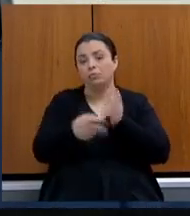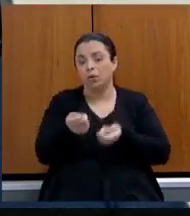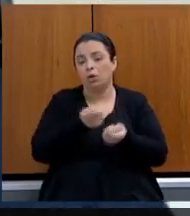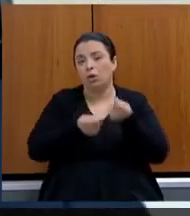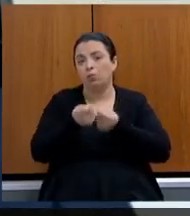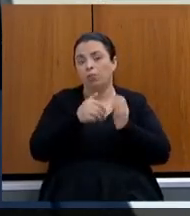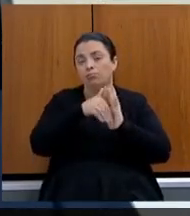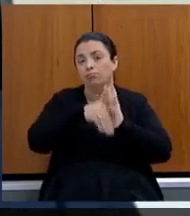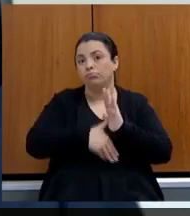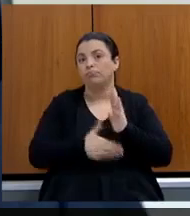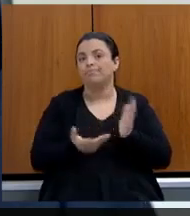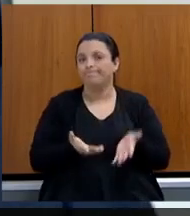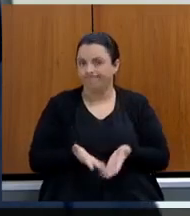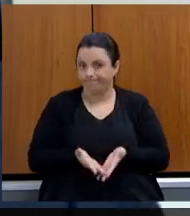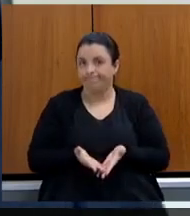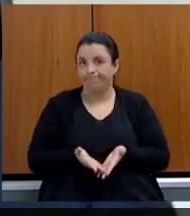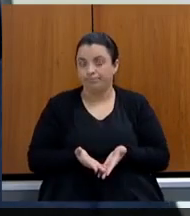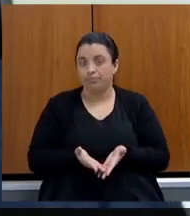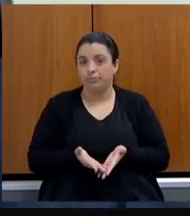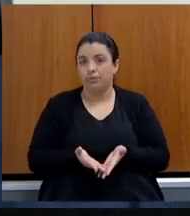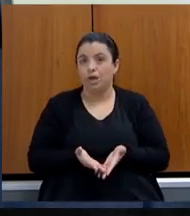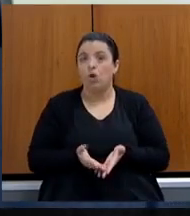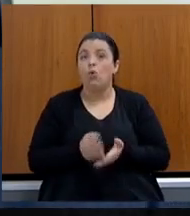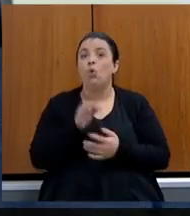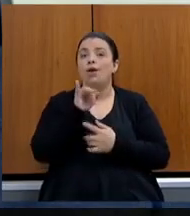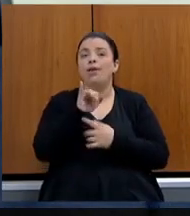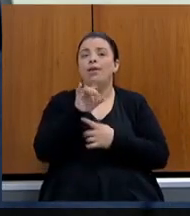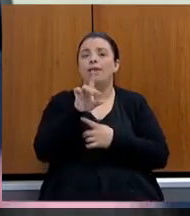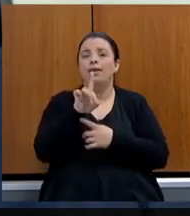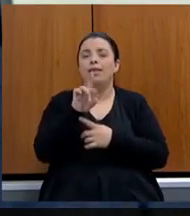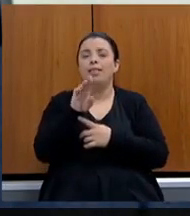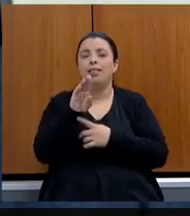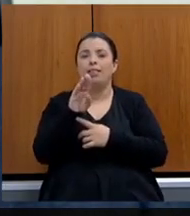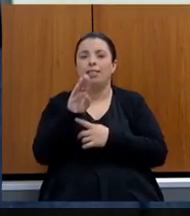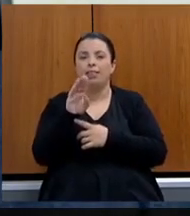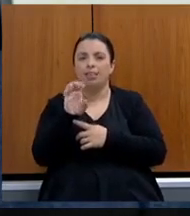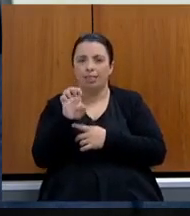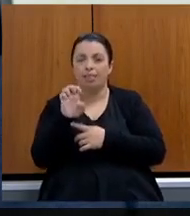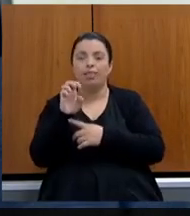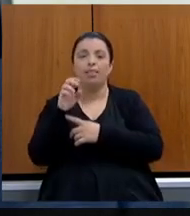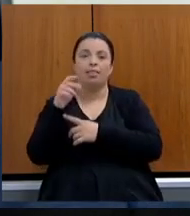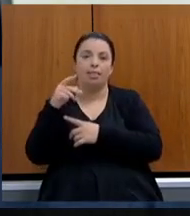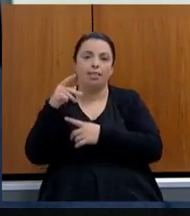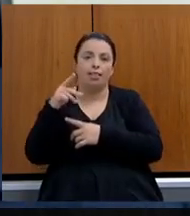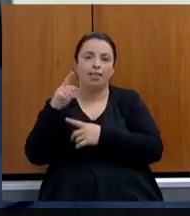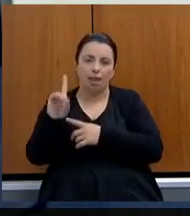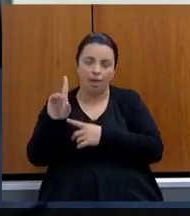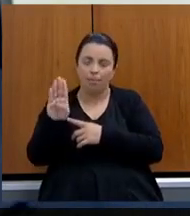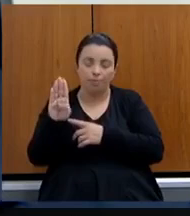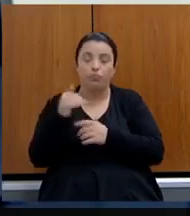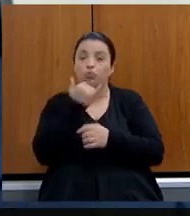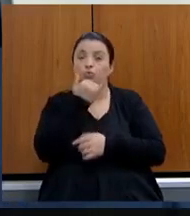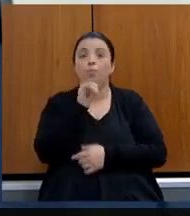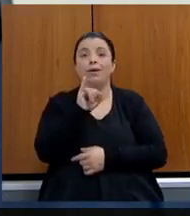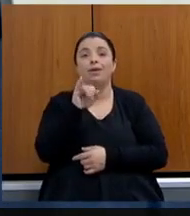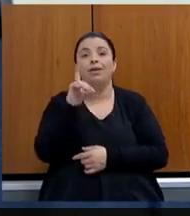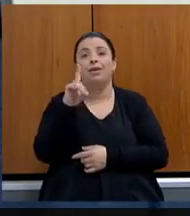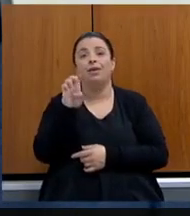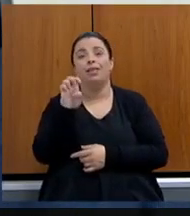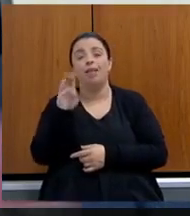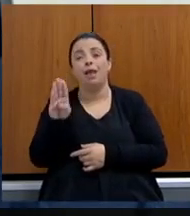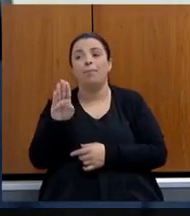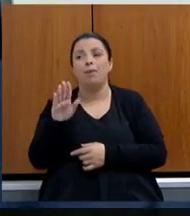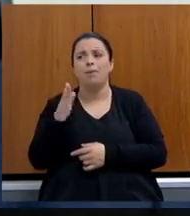o maior Ideb da história gente importante para a televisão mas ela não acontece do modelo outro